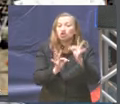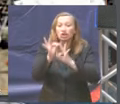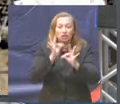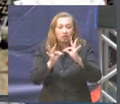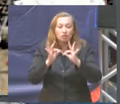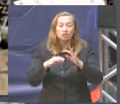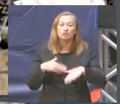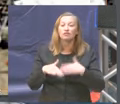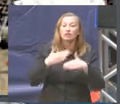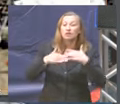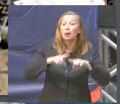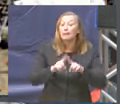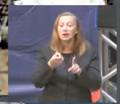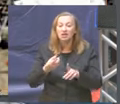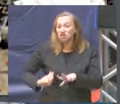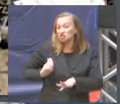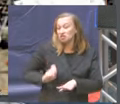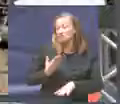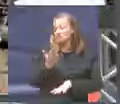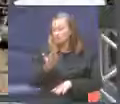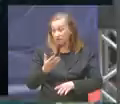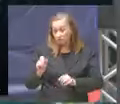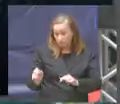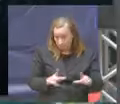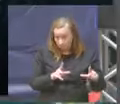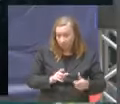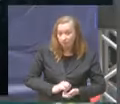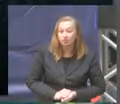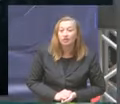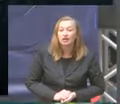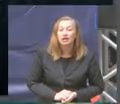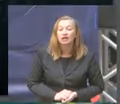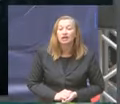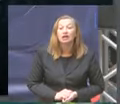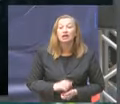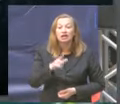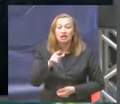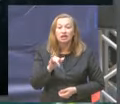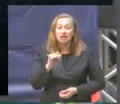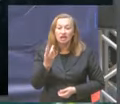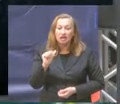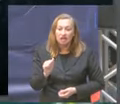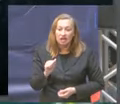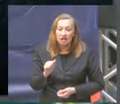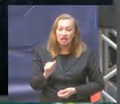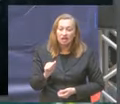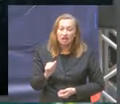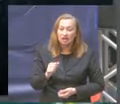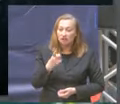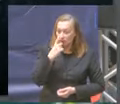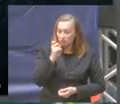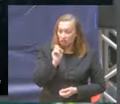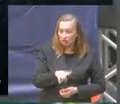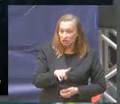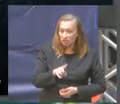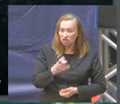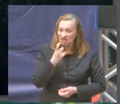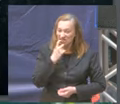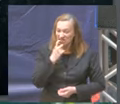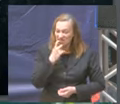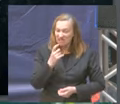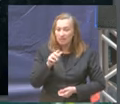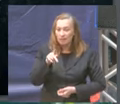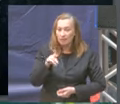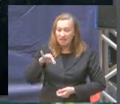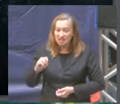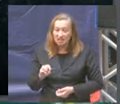avançou, mas hoje a gente vive assim. Próximo. Ilha de Plástico do Pacífico, hoje já não é mais uma ilha, já é um